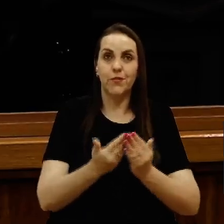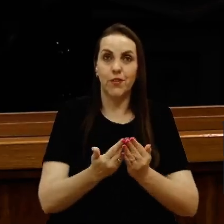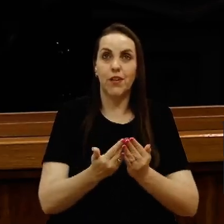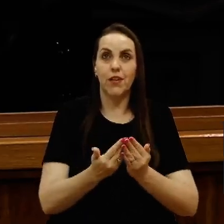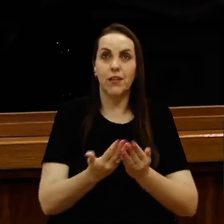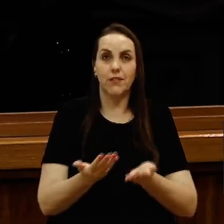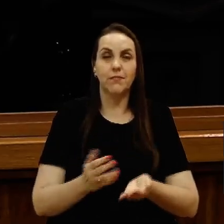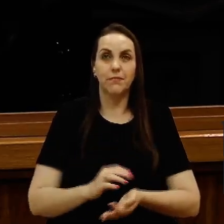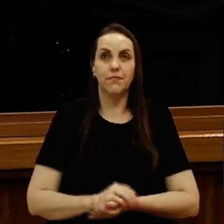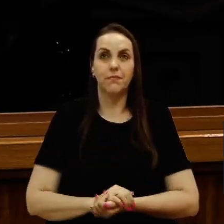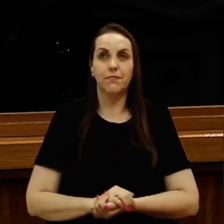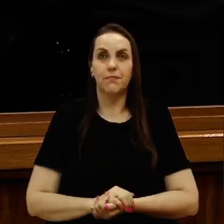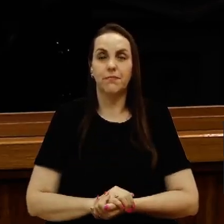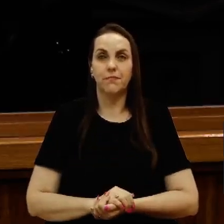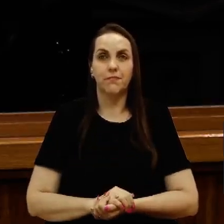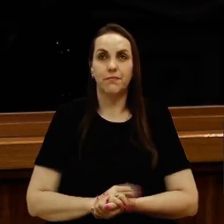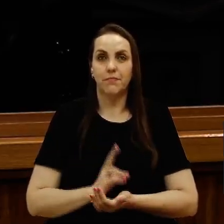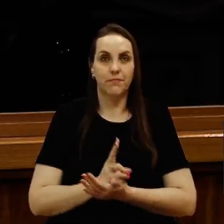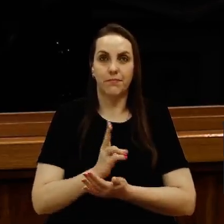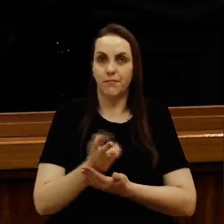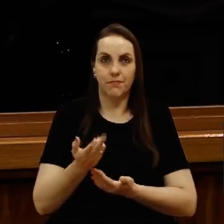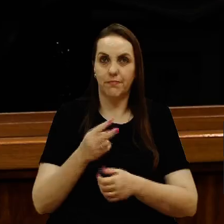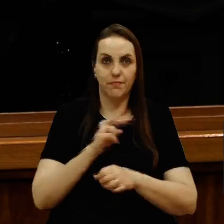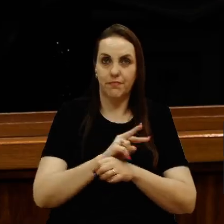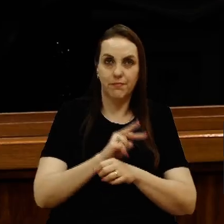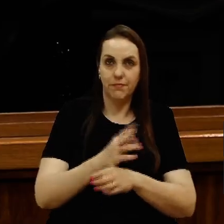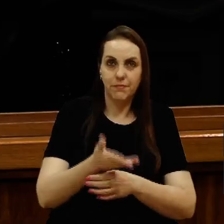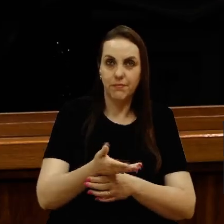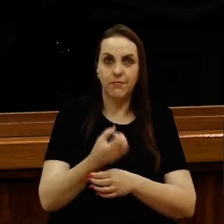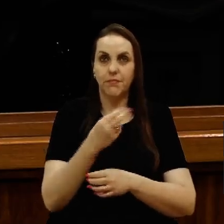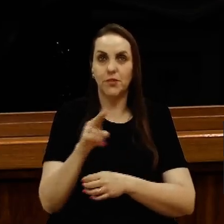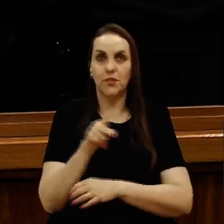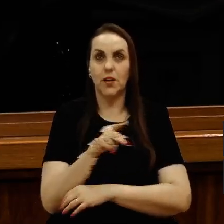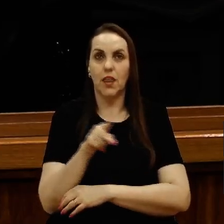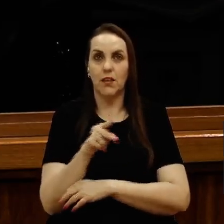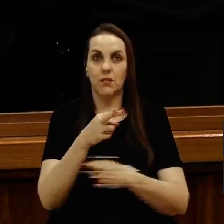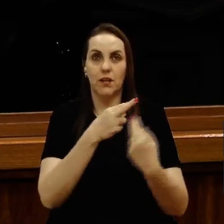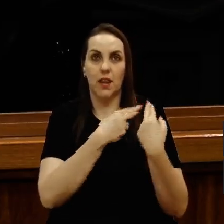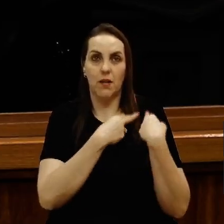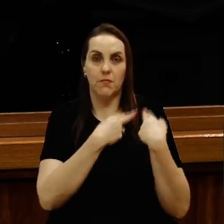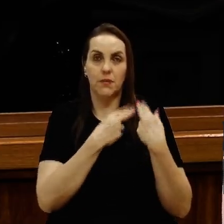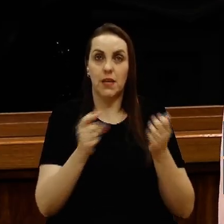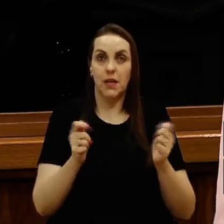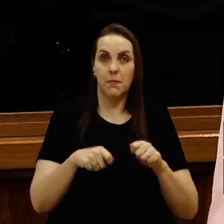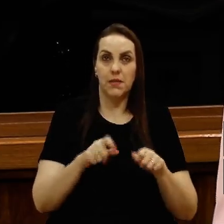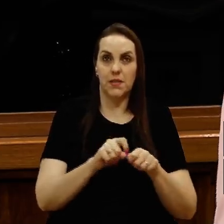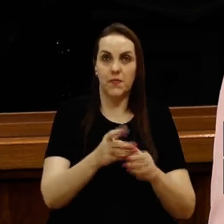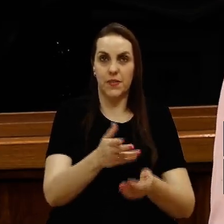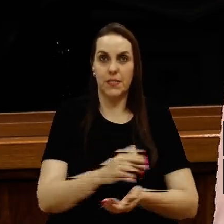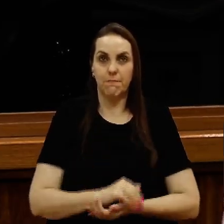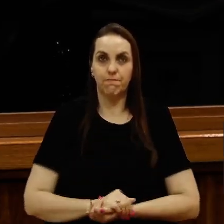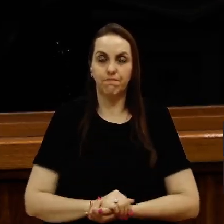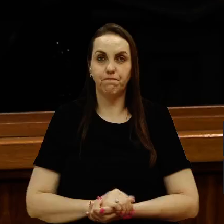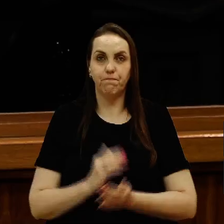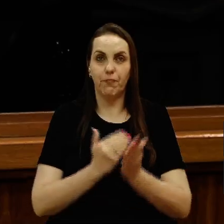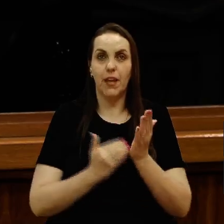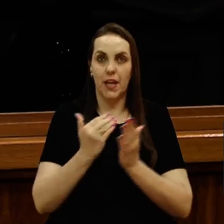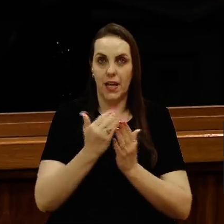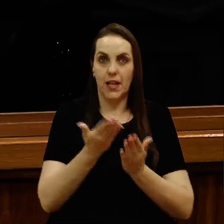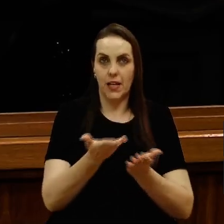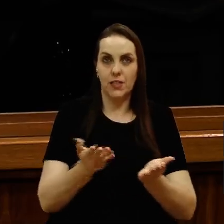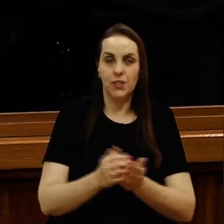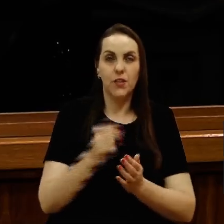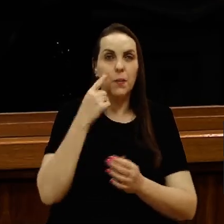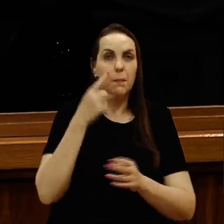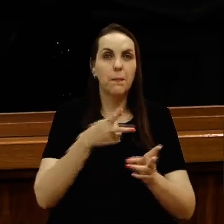nem sempre o cuidador ou a professora responsável tem capacidade de fazer isso. Além disso, nós vemos, muitas